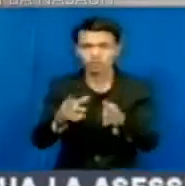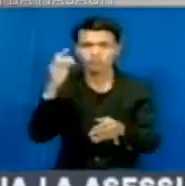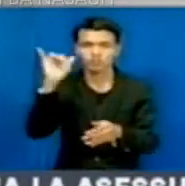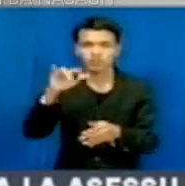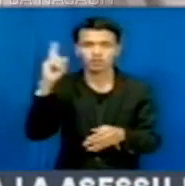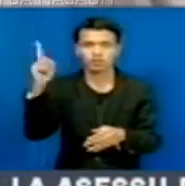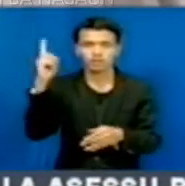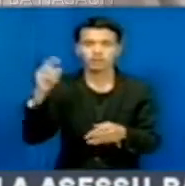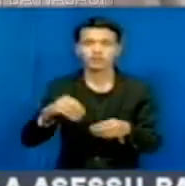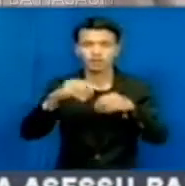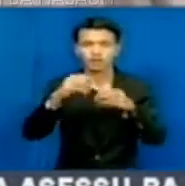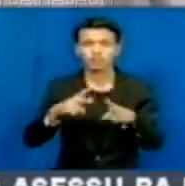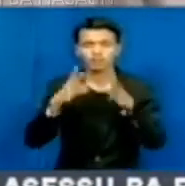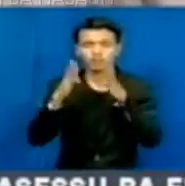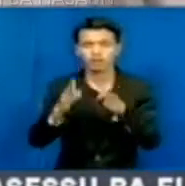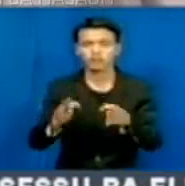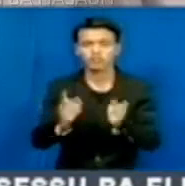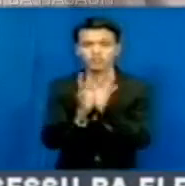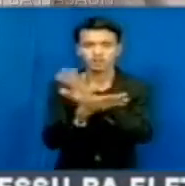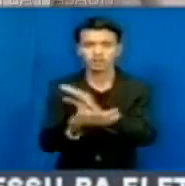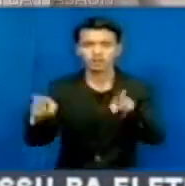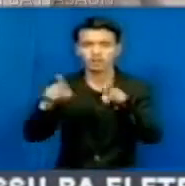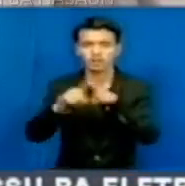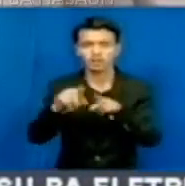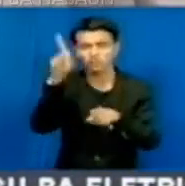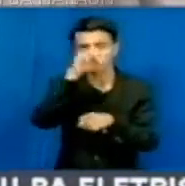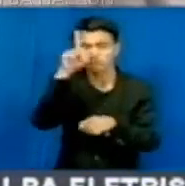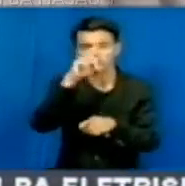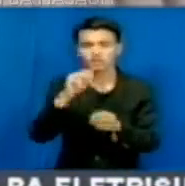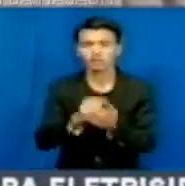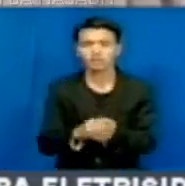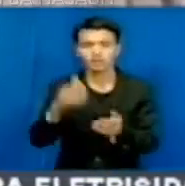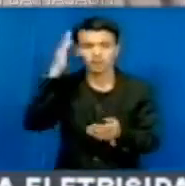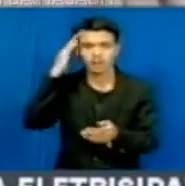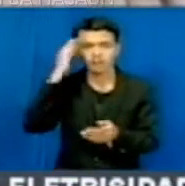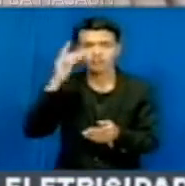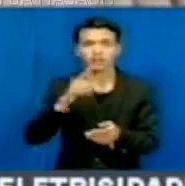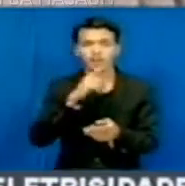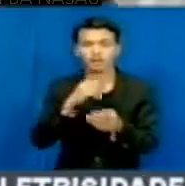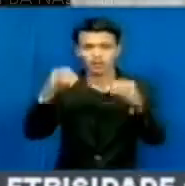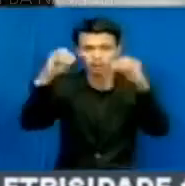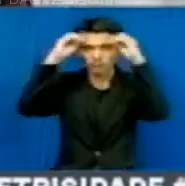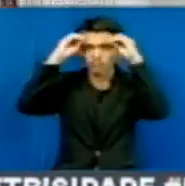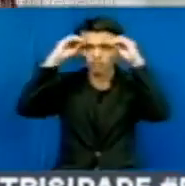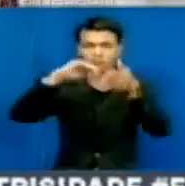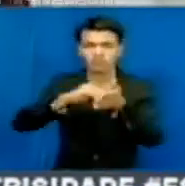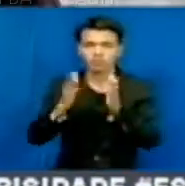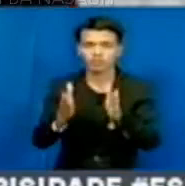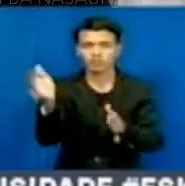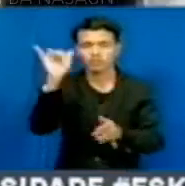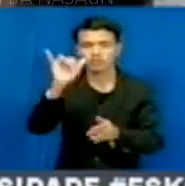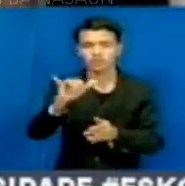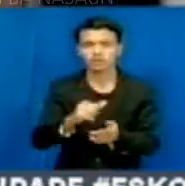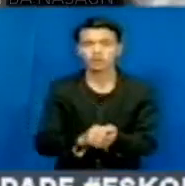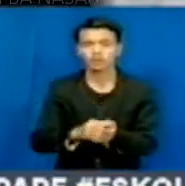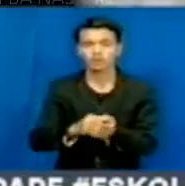fatin e espírito voluntarismo. Sai Hanesan pesquisador nebe makahatene provoca estudante sira. Sai curioso